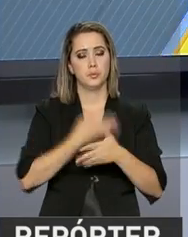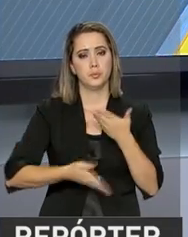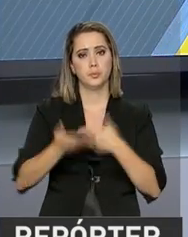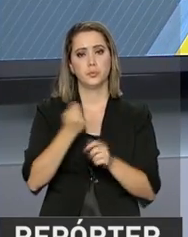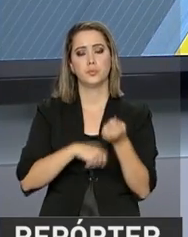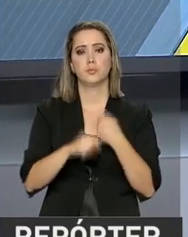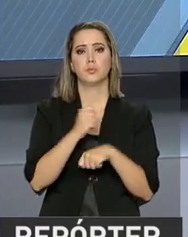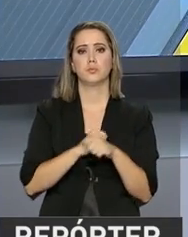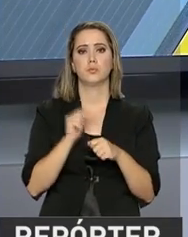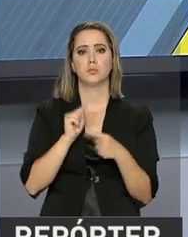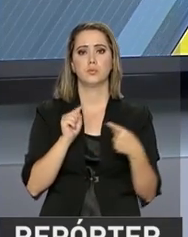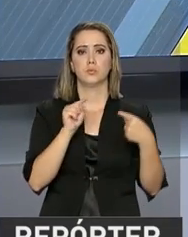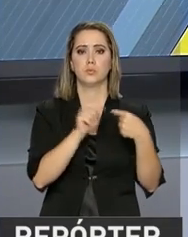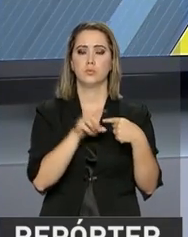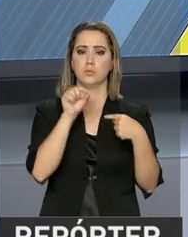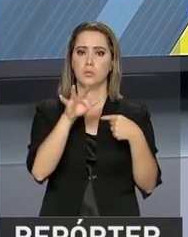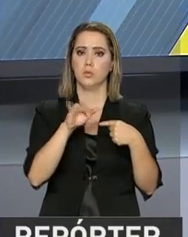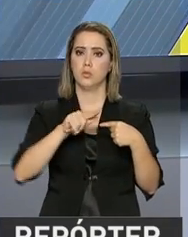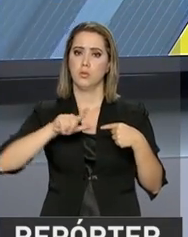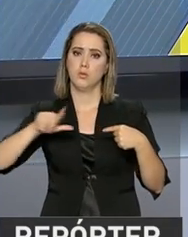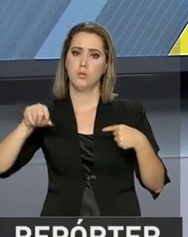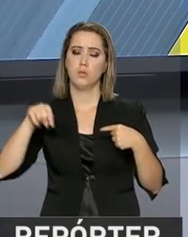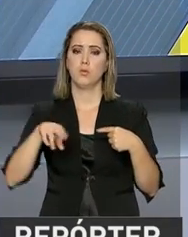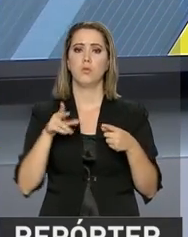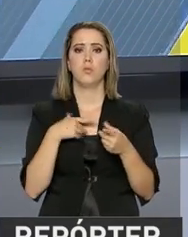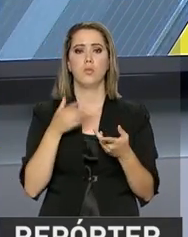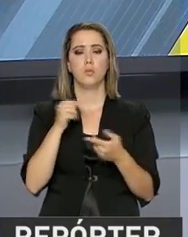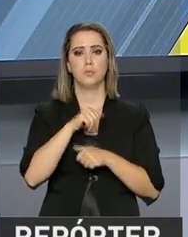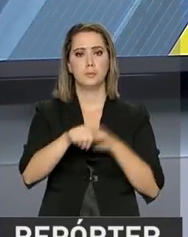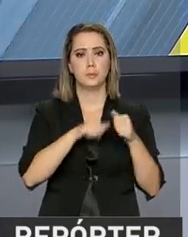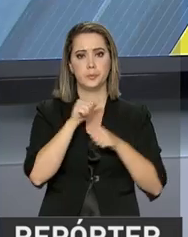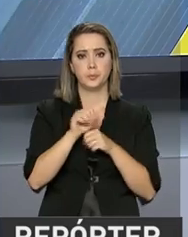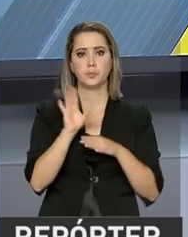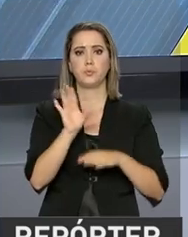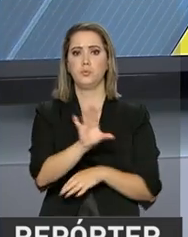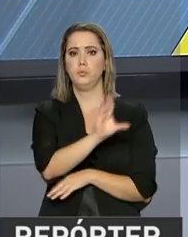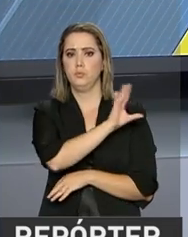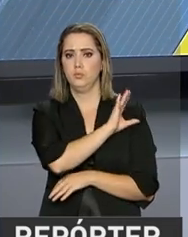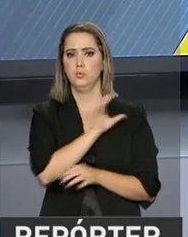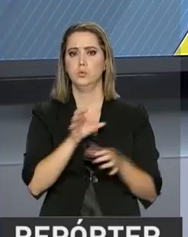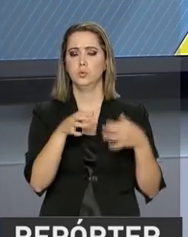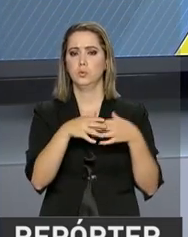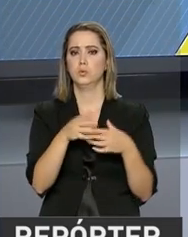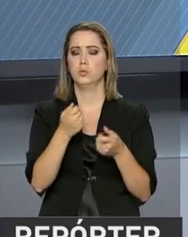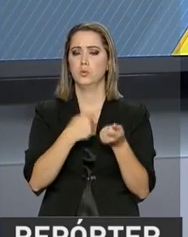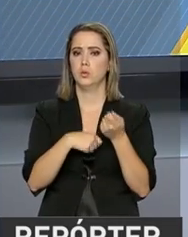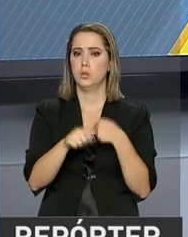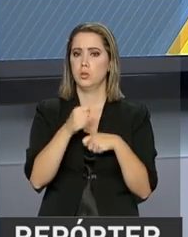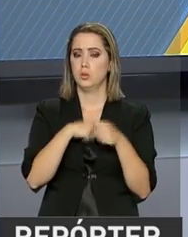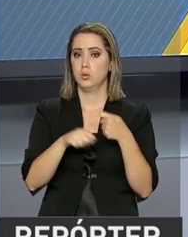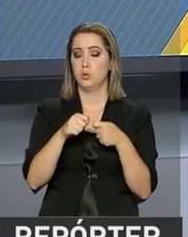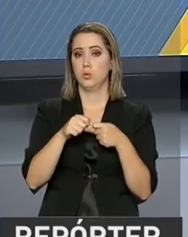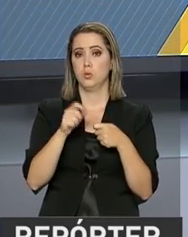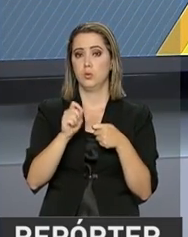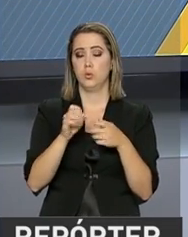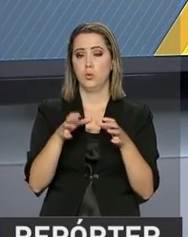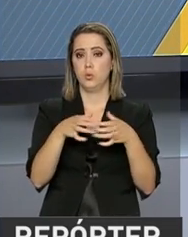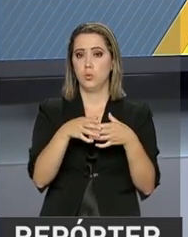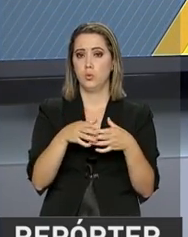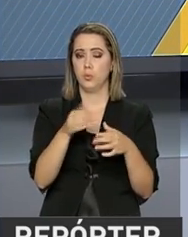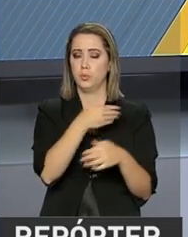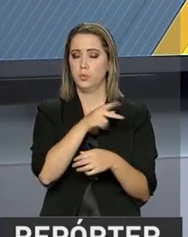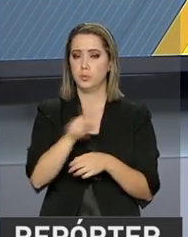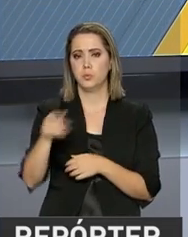do ambiente econômico. De acordo com o Financial Times, as mudanças coordenadas pela equipe do presidente Michel Temer